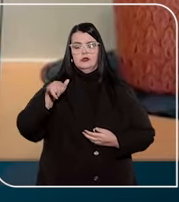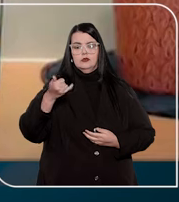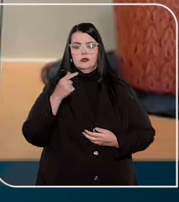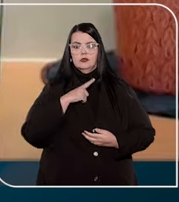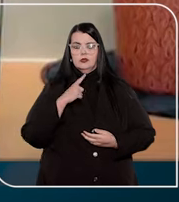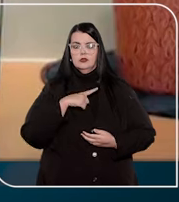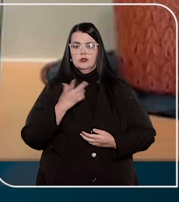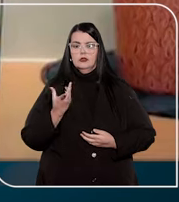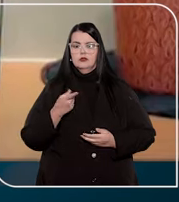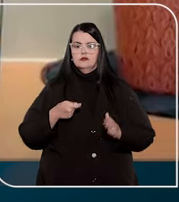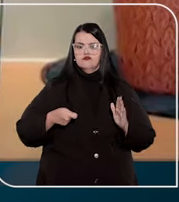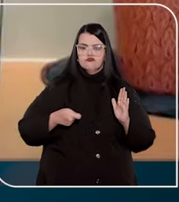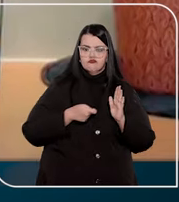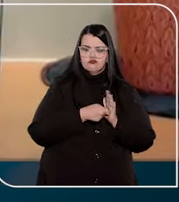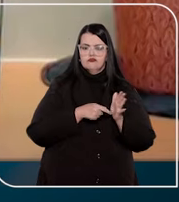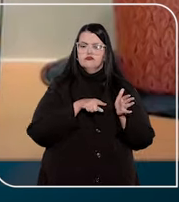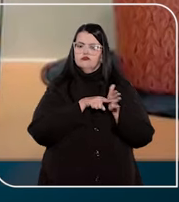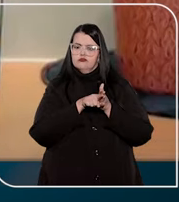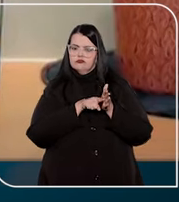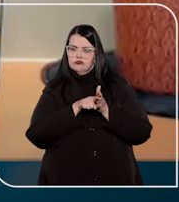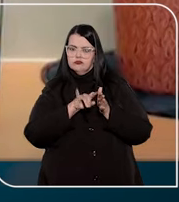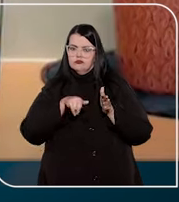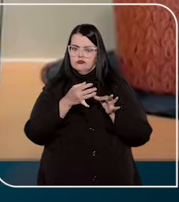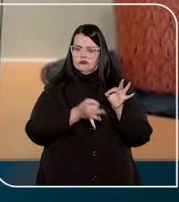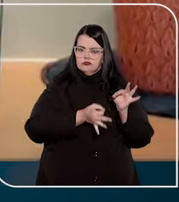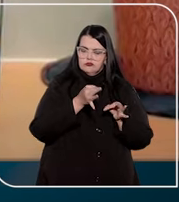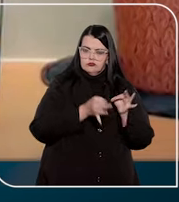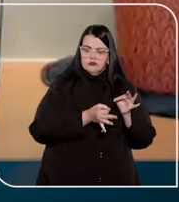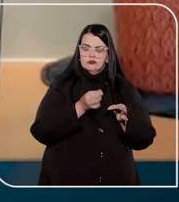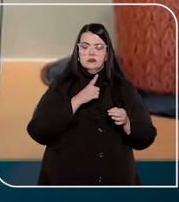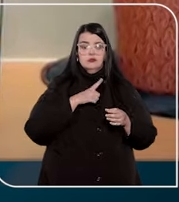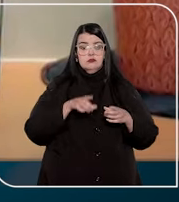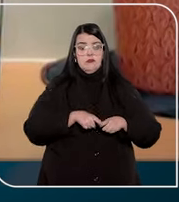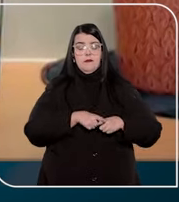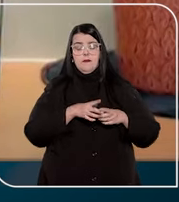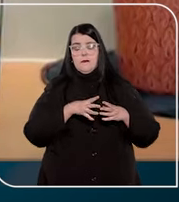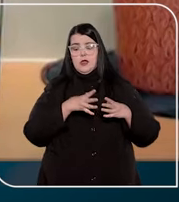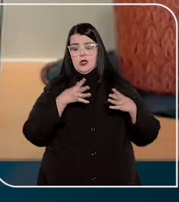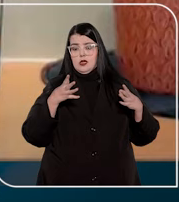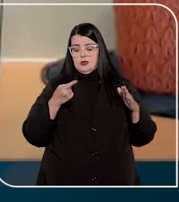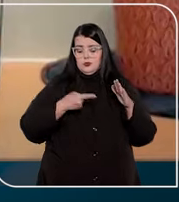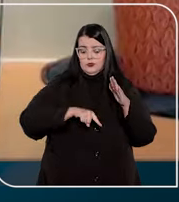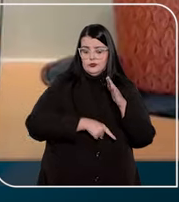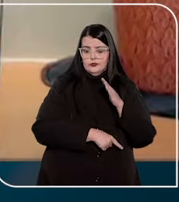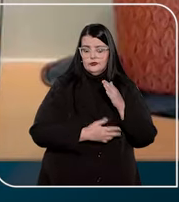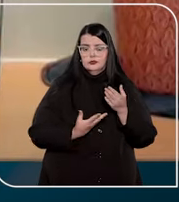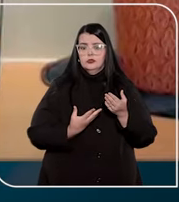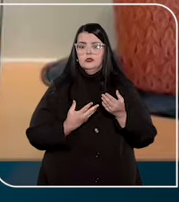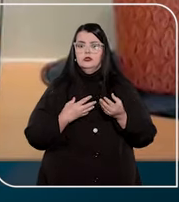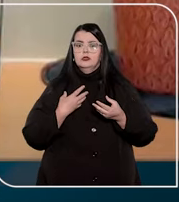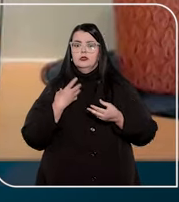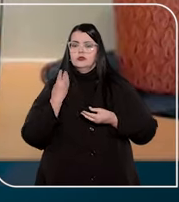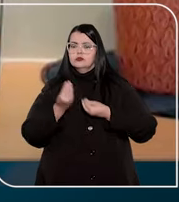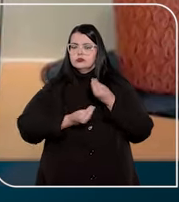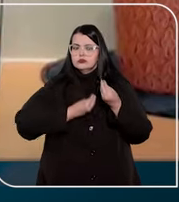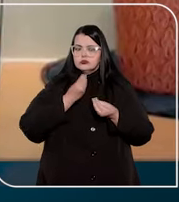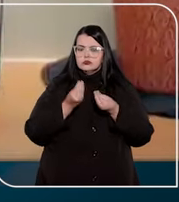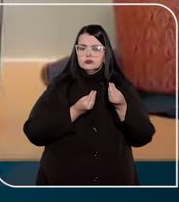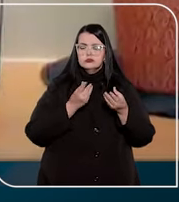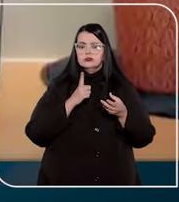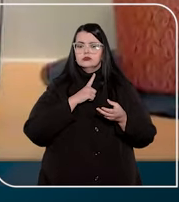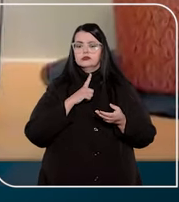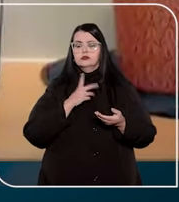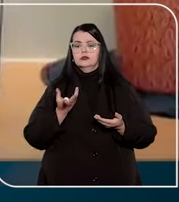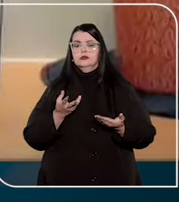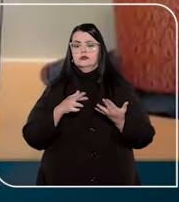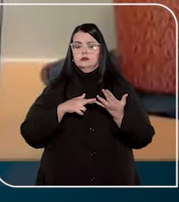o recurso especial, ele tem uma delimitação maior em relação de onde pode vir esse recurso, que ele